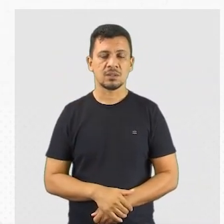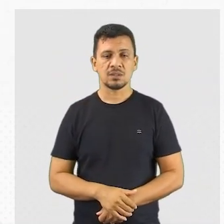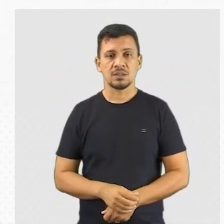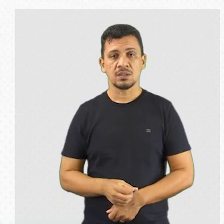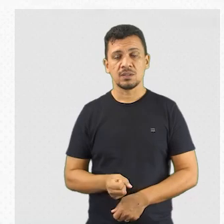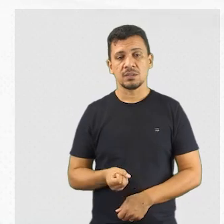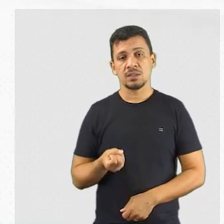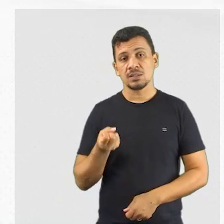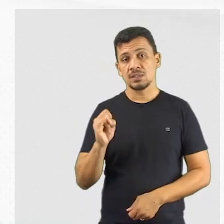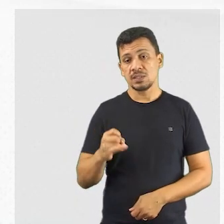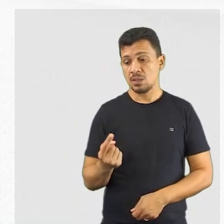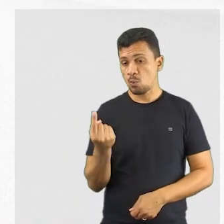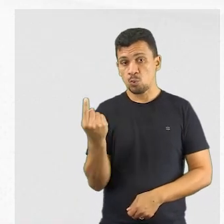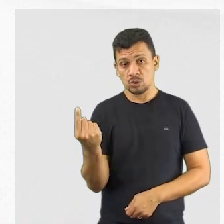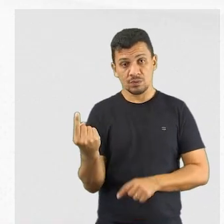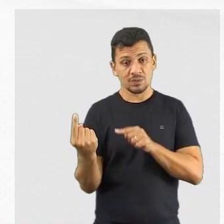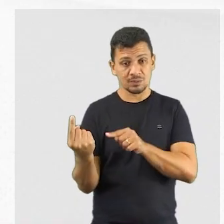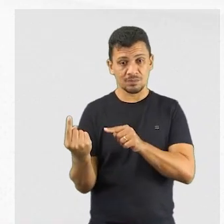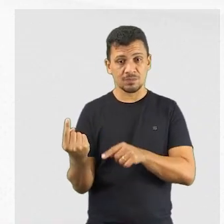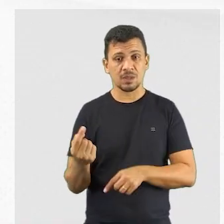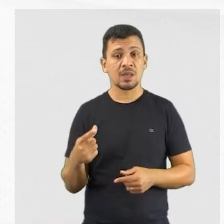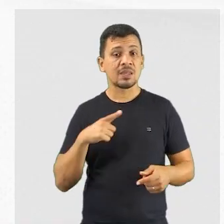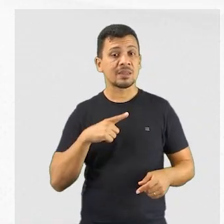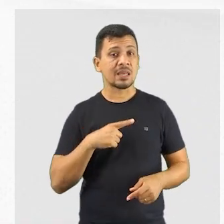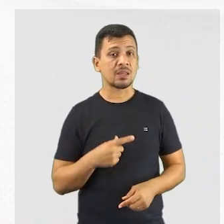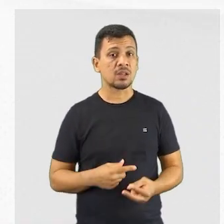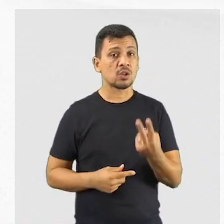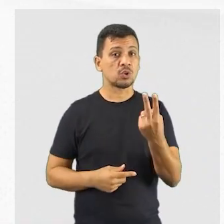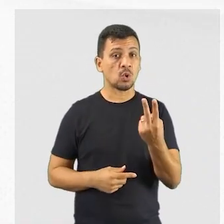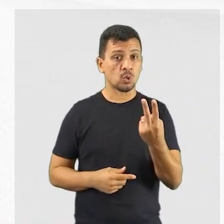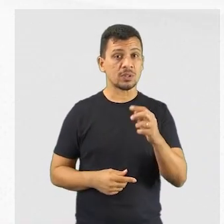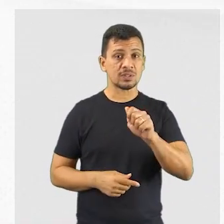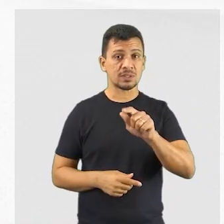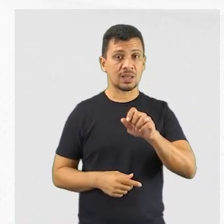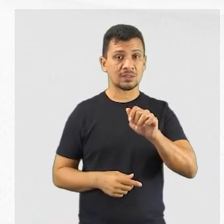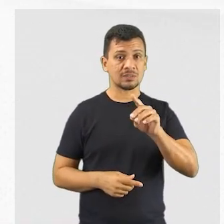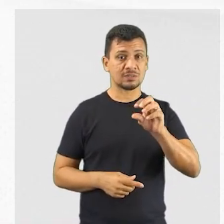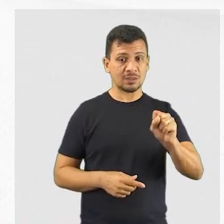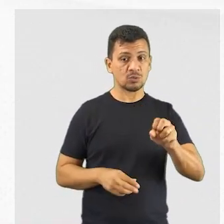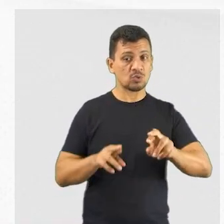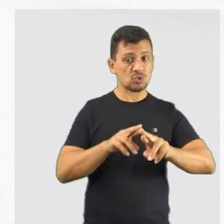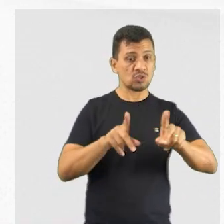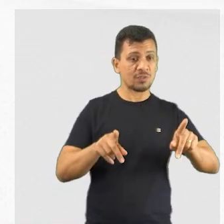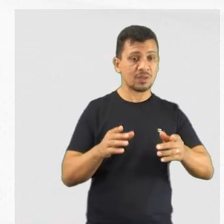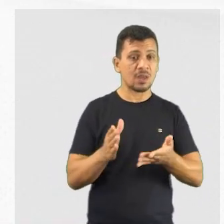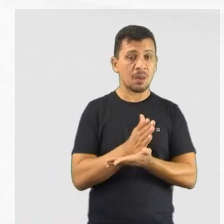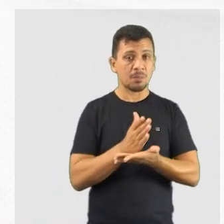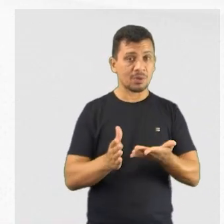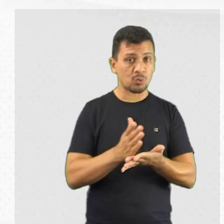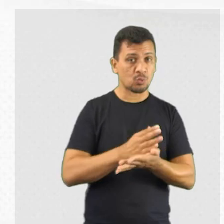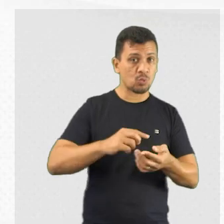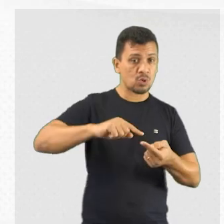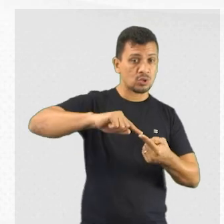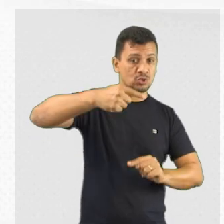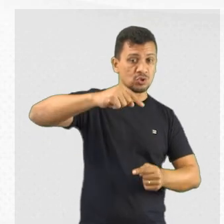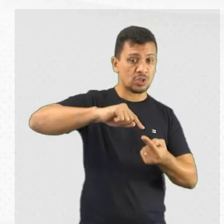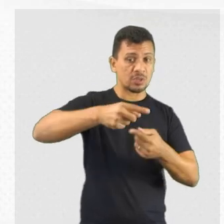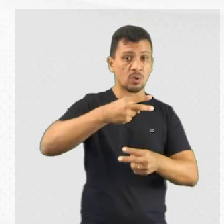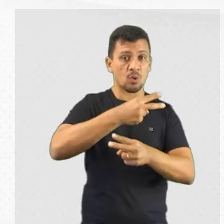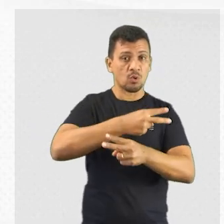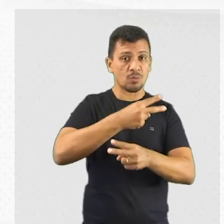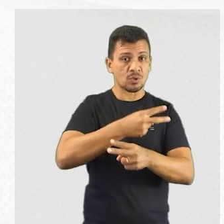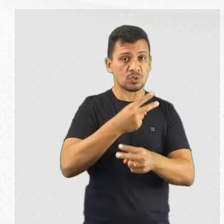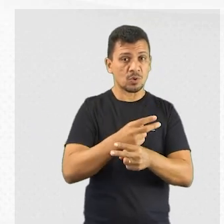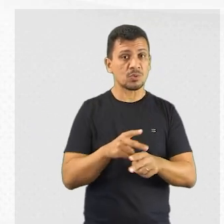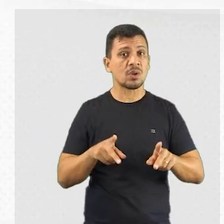Questão 6, pessoal. Se um indivíduo possui 2 alelos diferentes para um determinado gene em cromossomos homólogos,